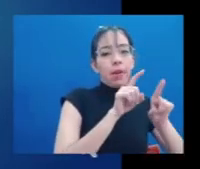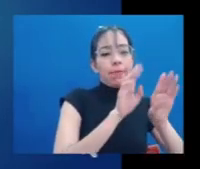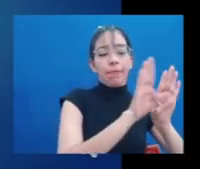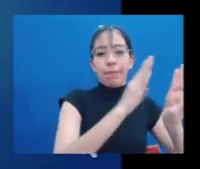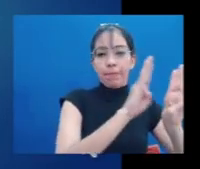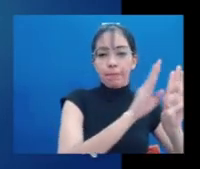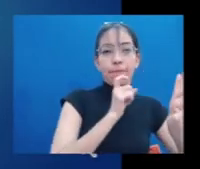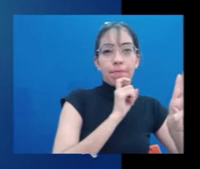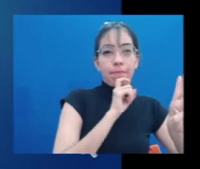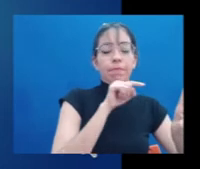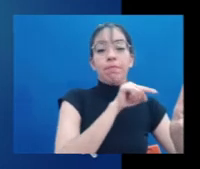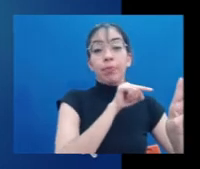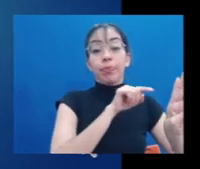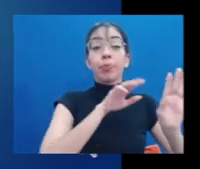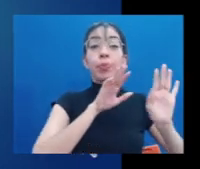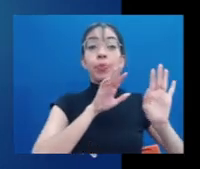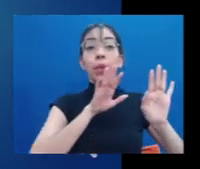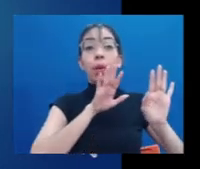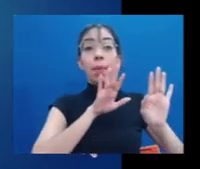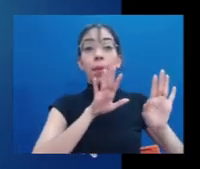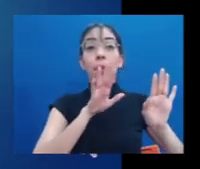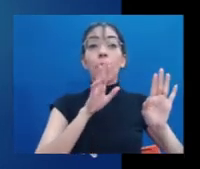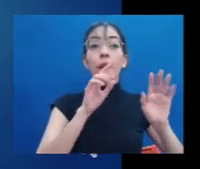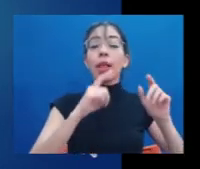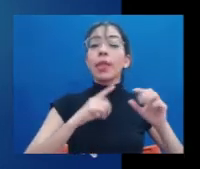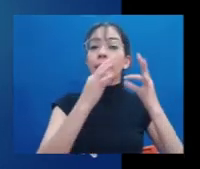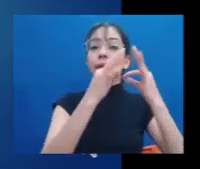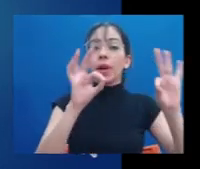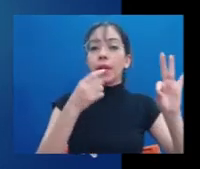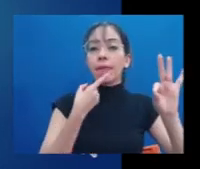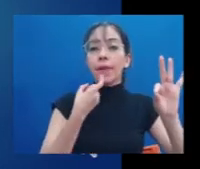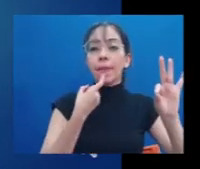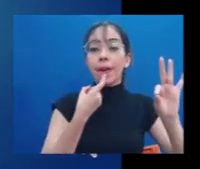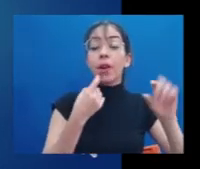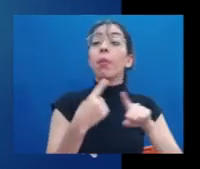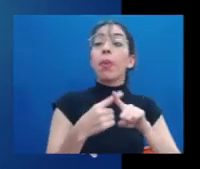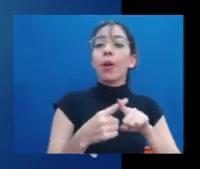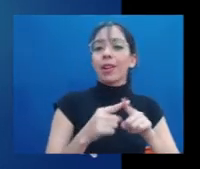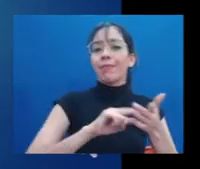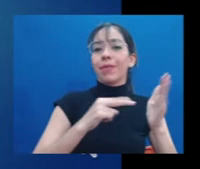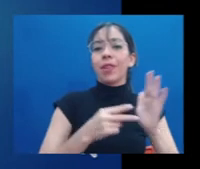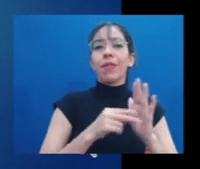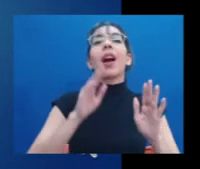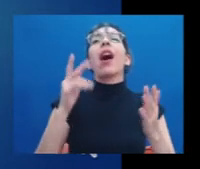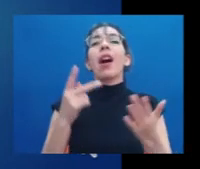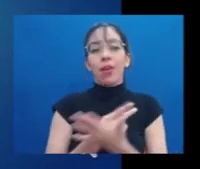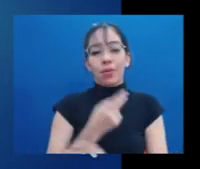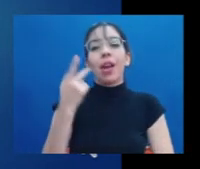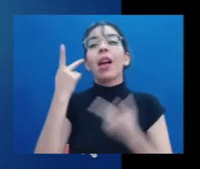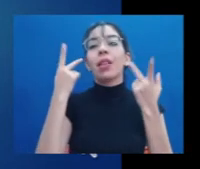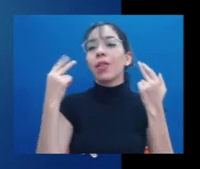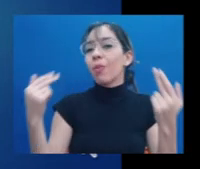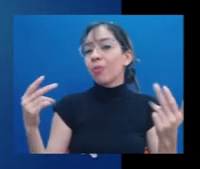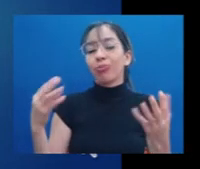aconteceu essa explosão. As informações da universidade indicaram que a explosão foi provocada pelo motor de geladeira. Eu ressaltei aqui em vermelho porque